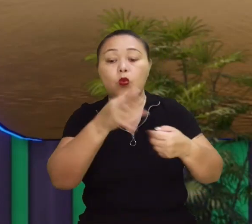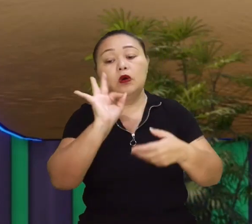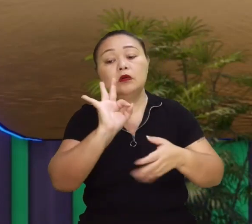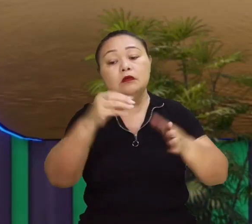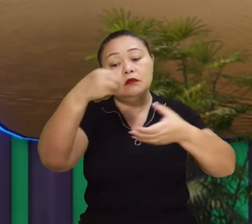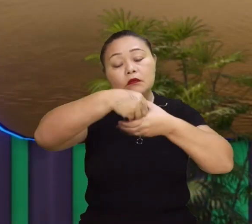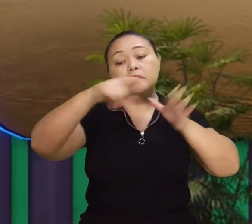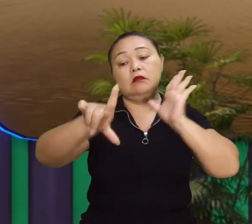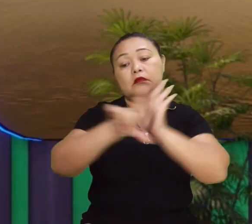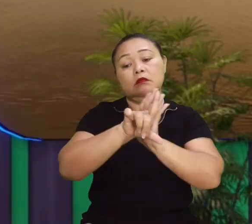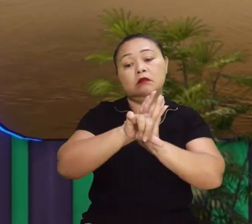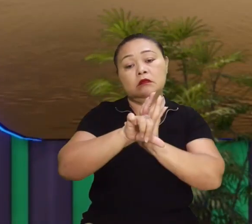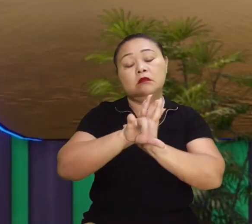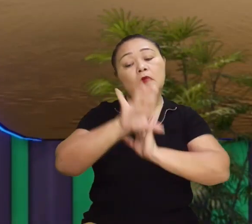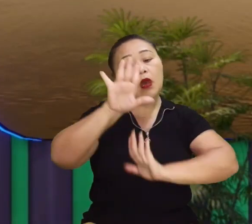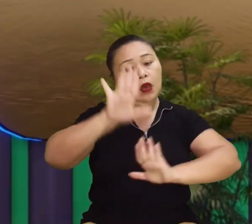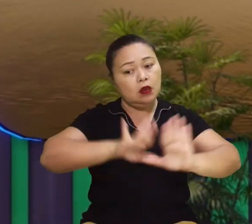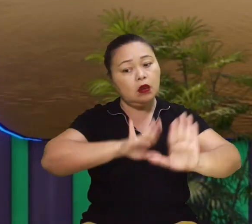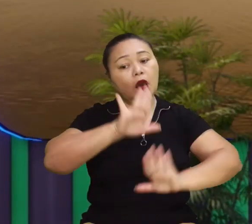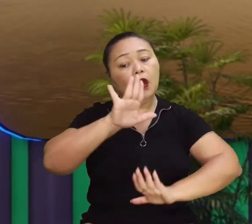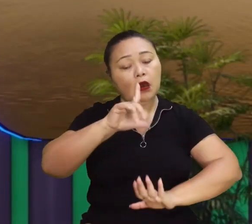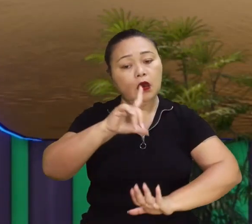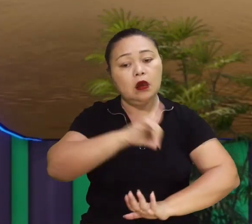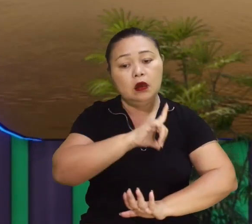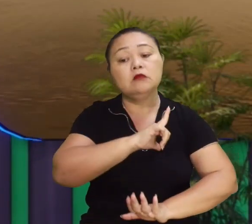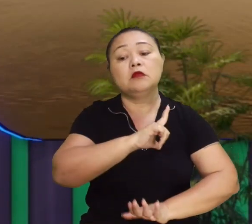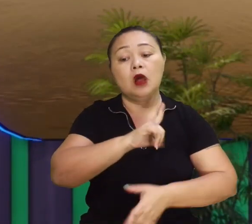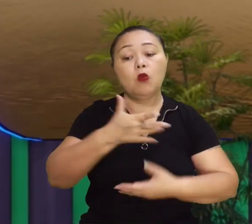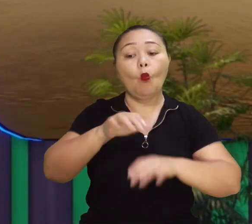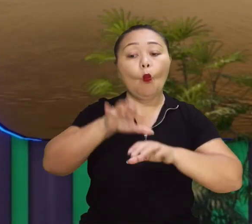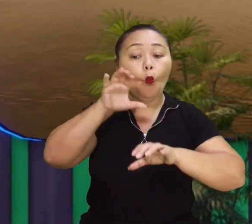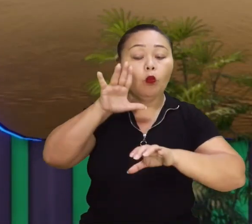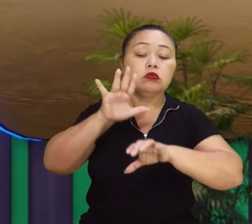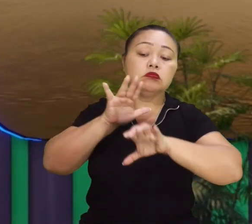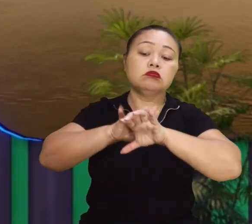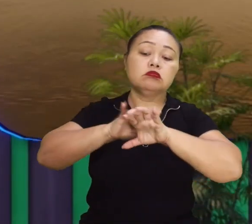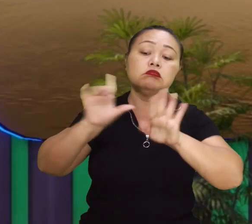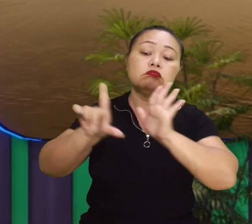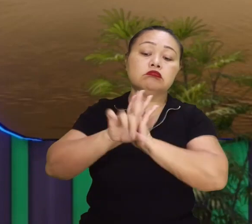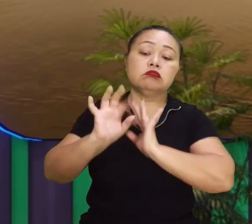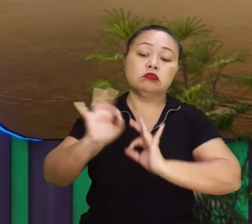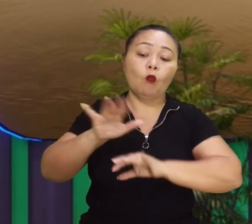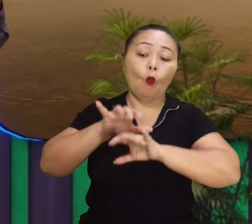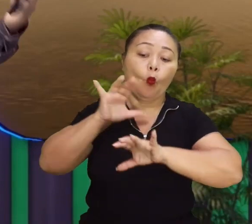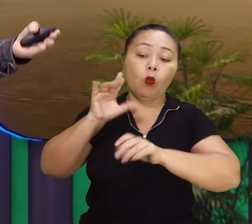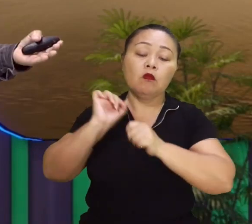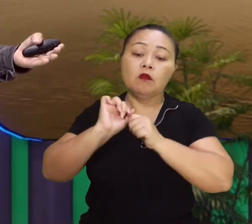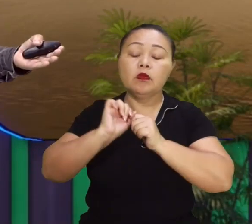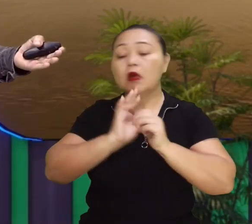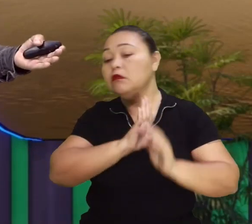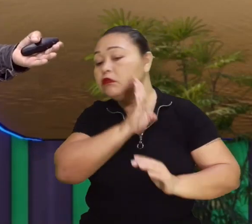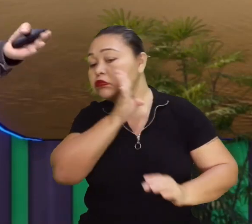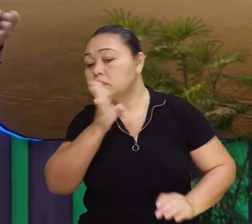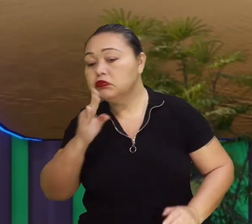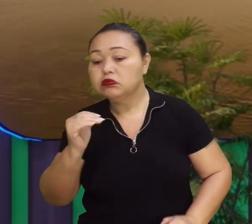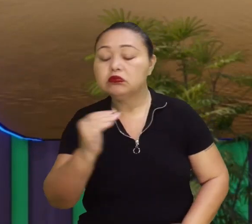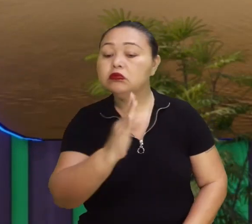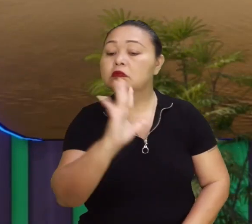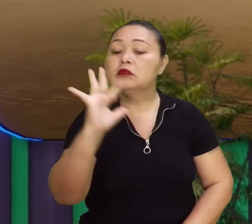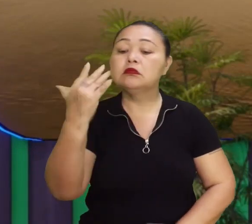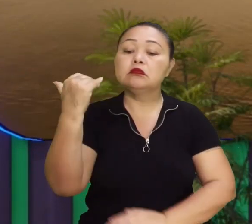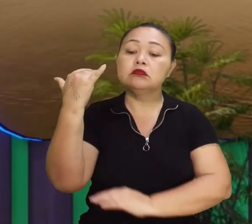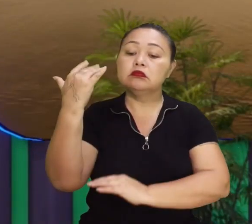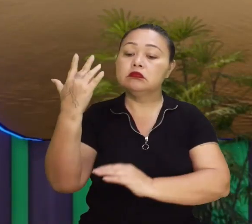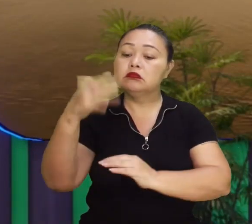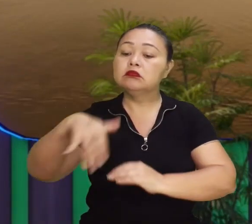legal. Muitas das vezes acontece de uma forma ilegal, ok? Ou seja, adentrar o território